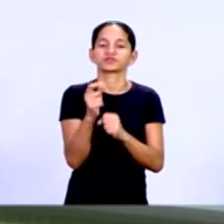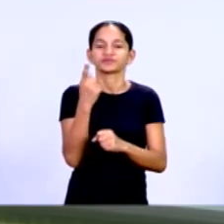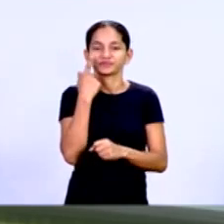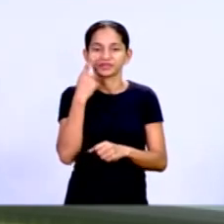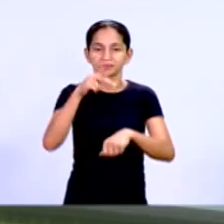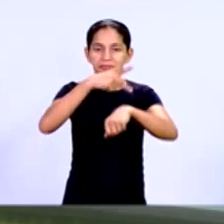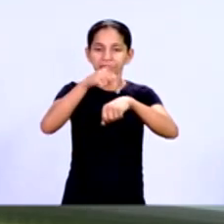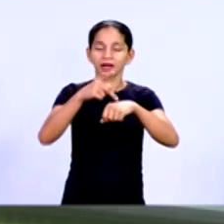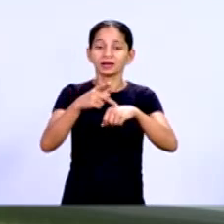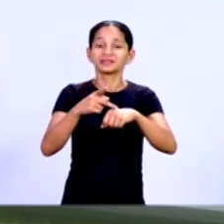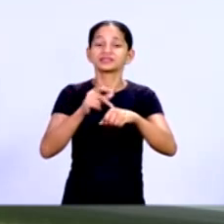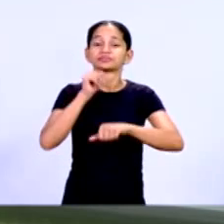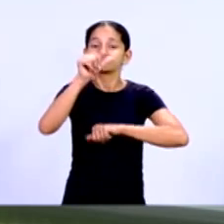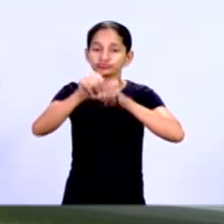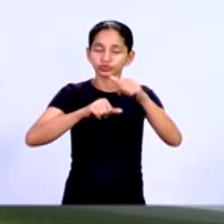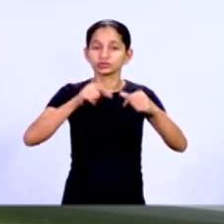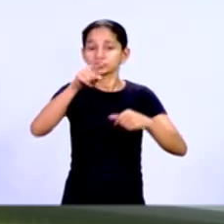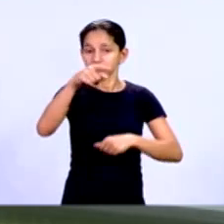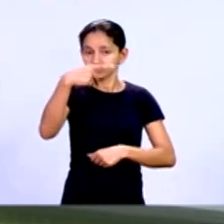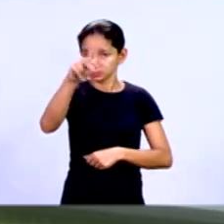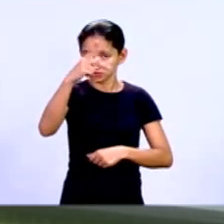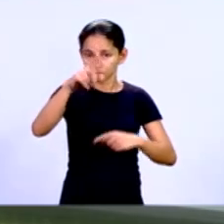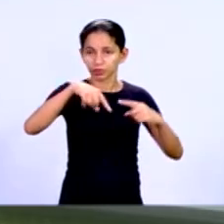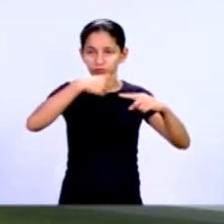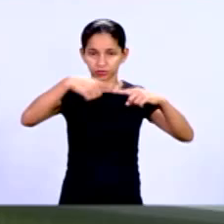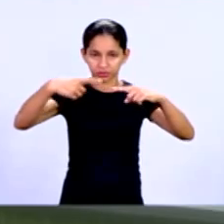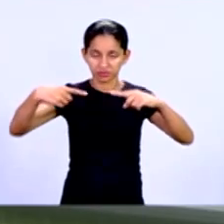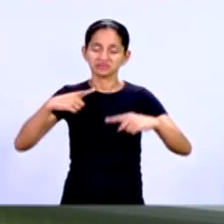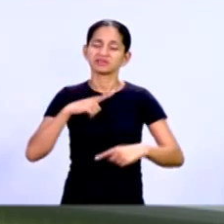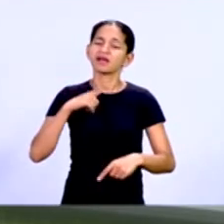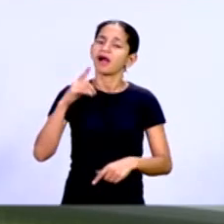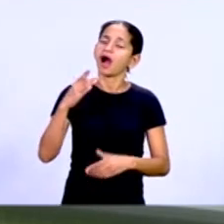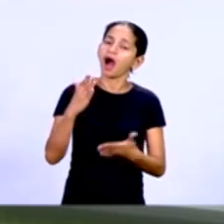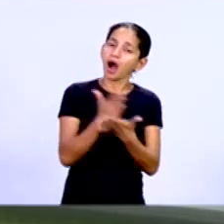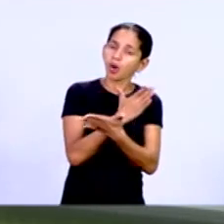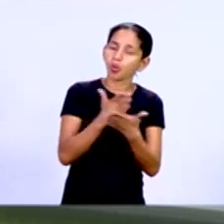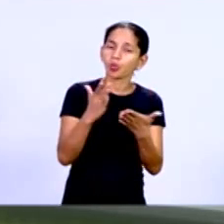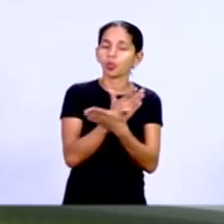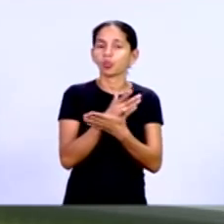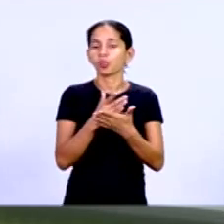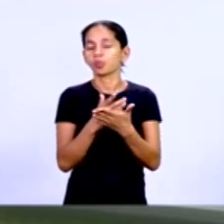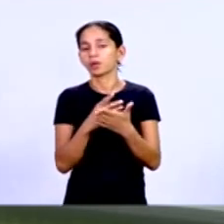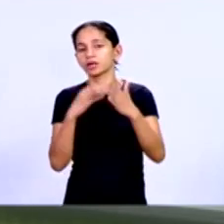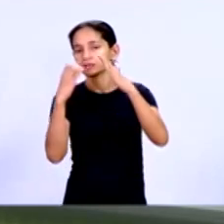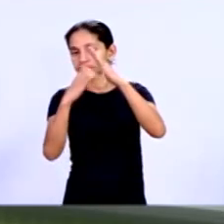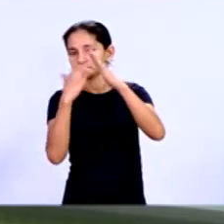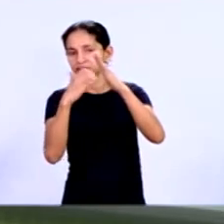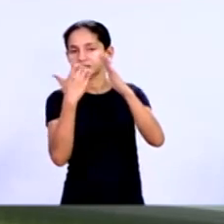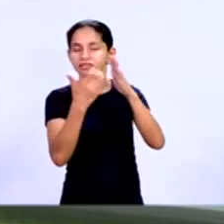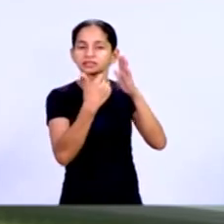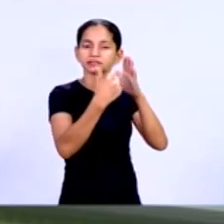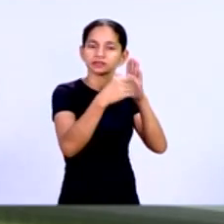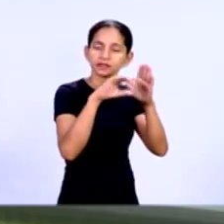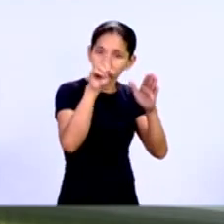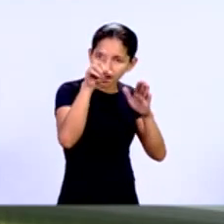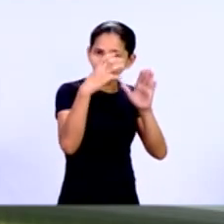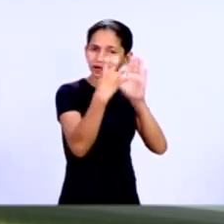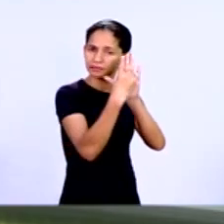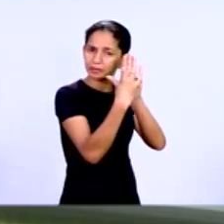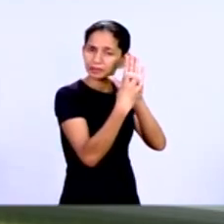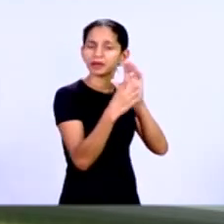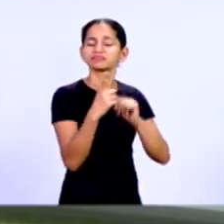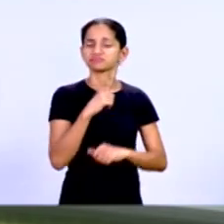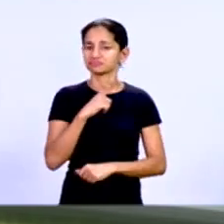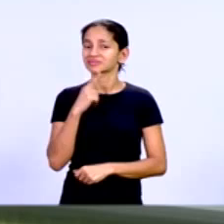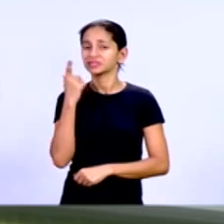empresas, que no material apostolado que vocês têm, tem lá o nome de algumas empresas que fazem esse tipo de avaliação no mundo.